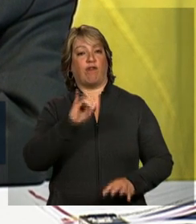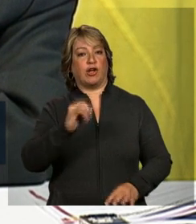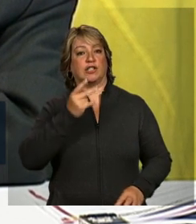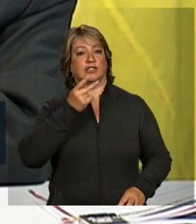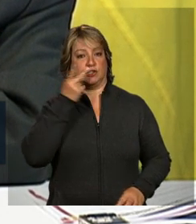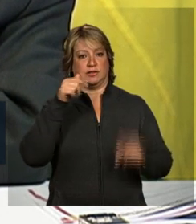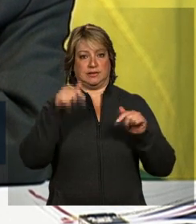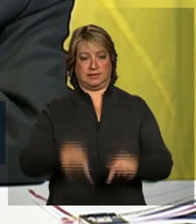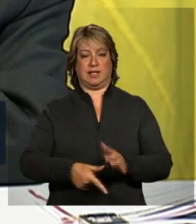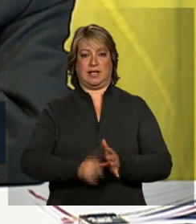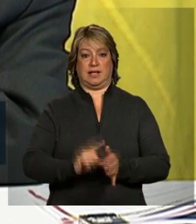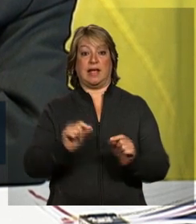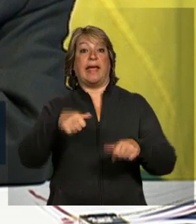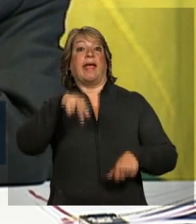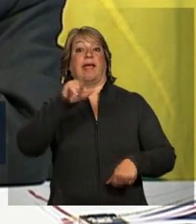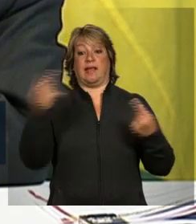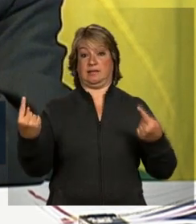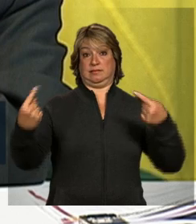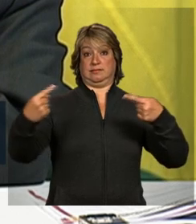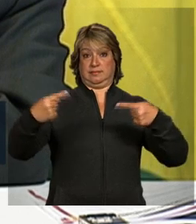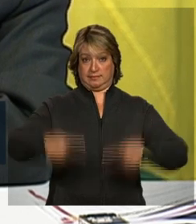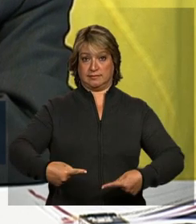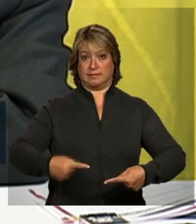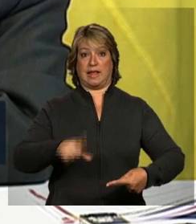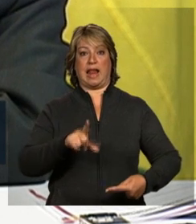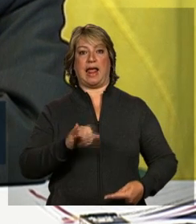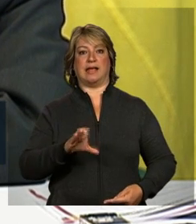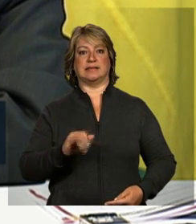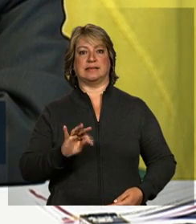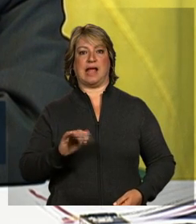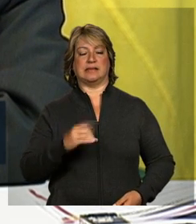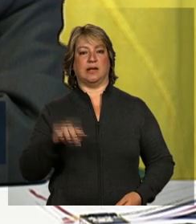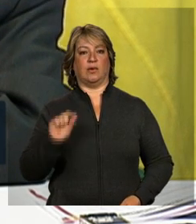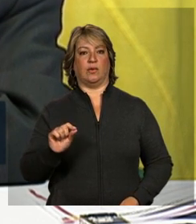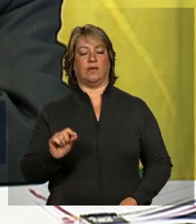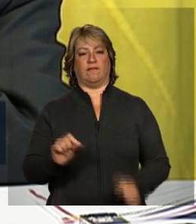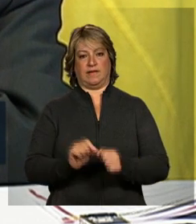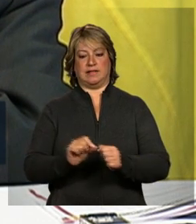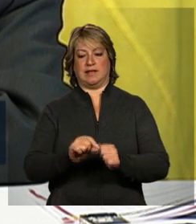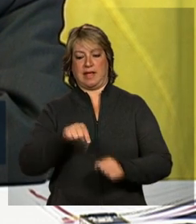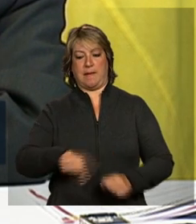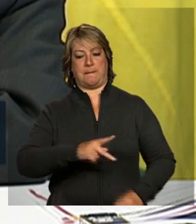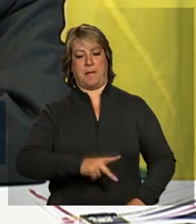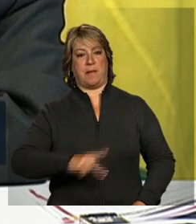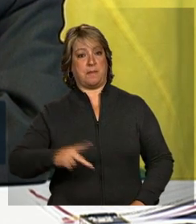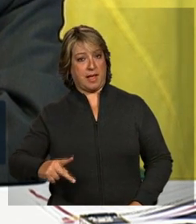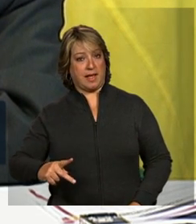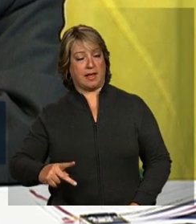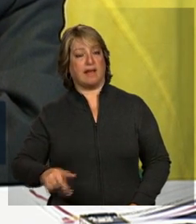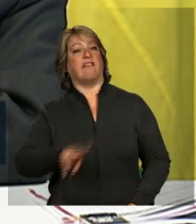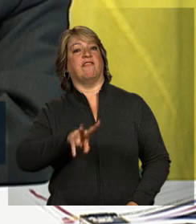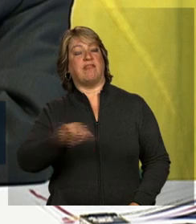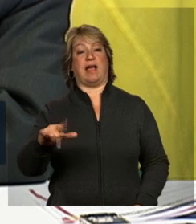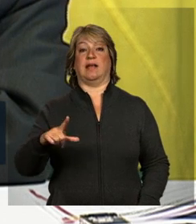que quem disputar eh as licitações que serão feitas nessa ppp eh